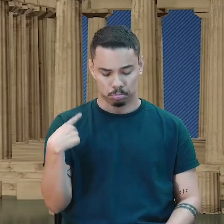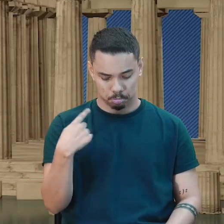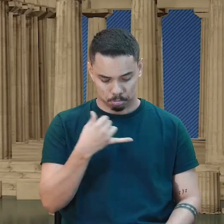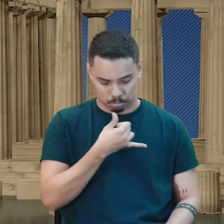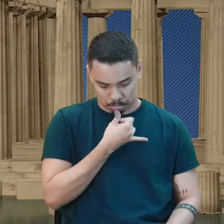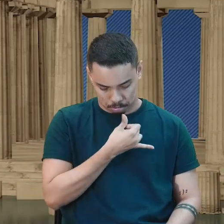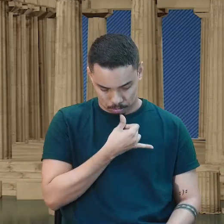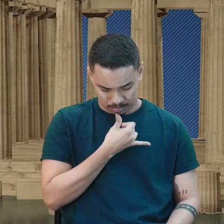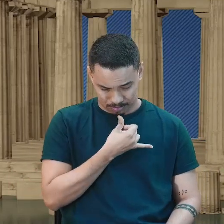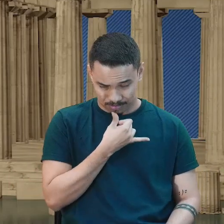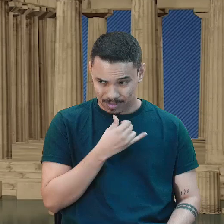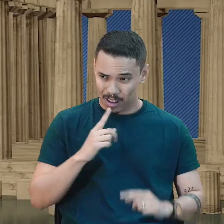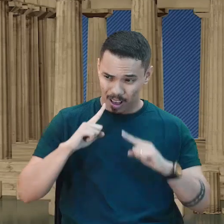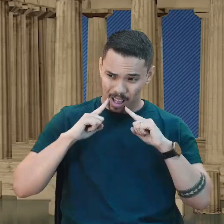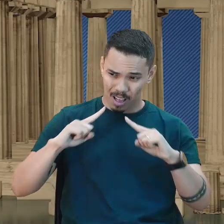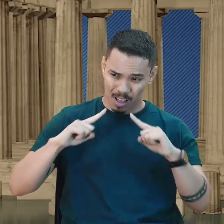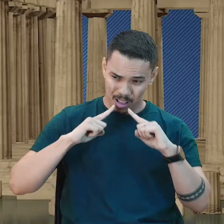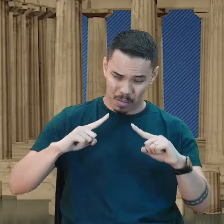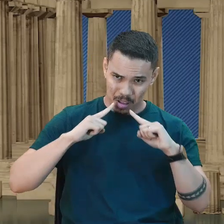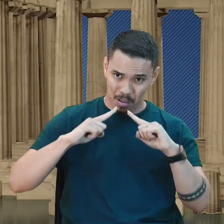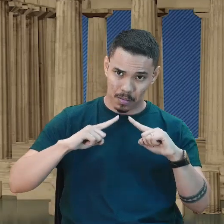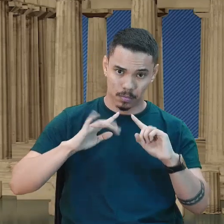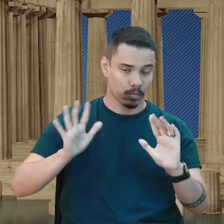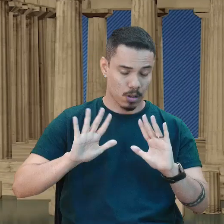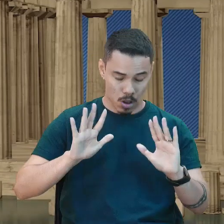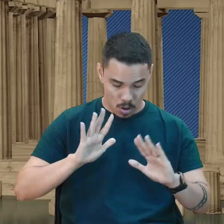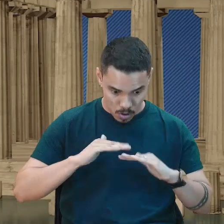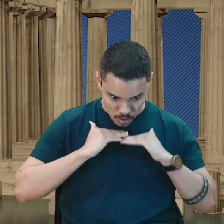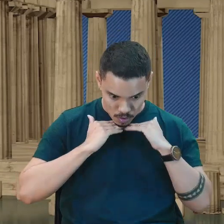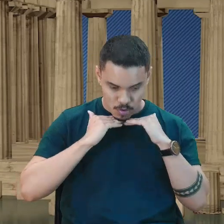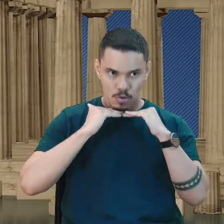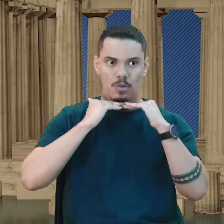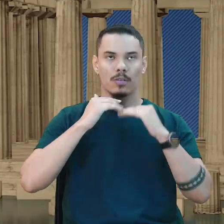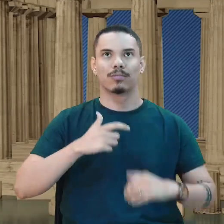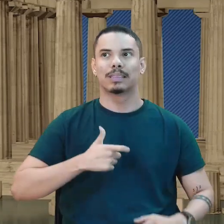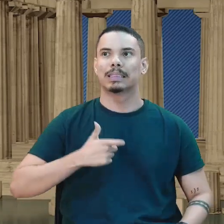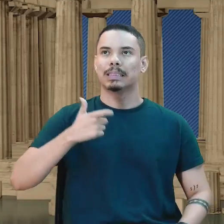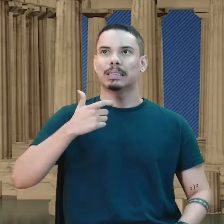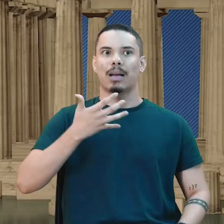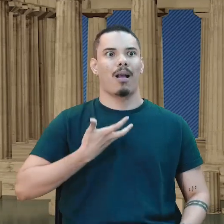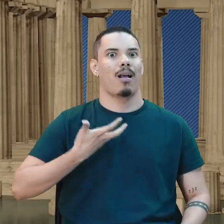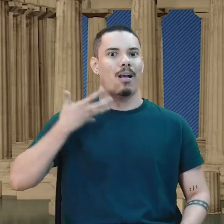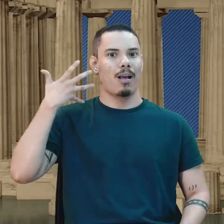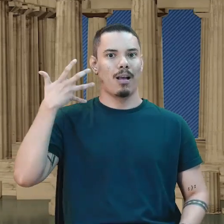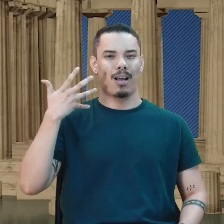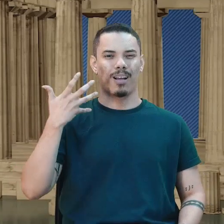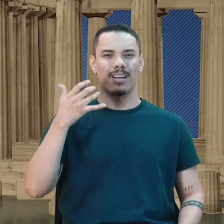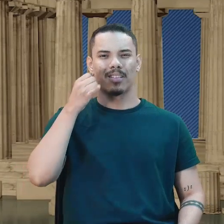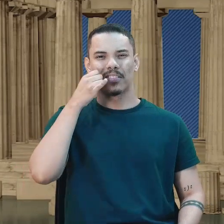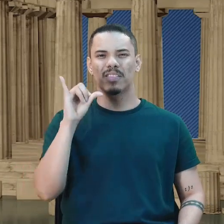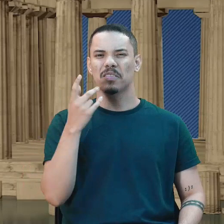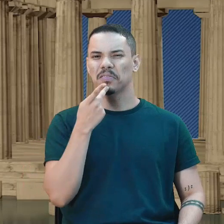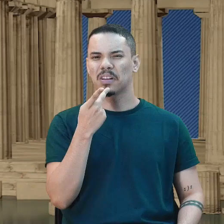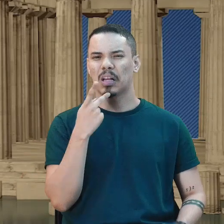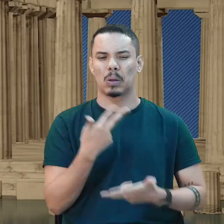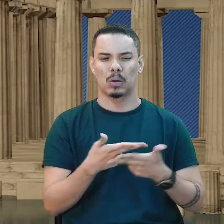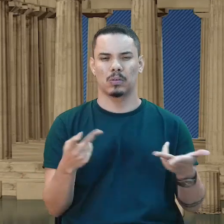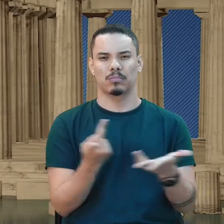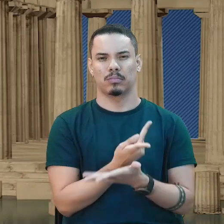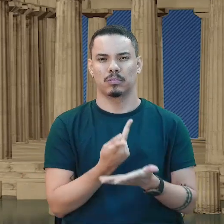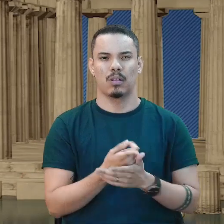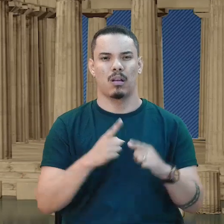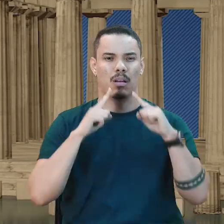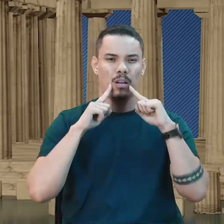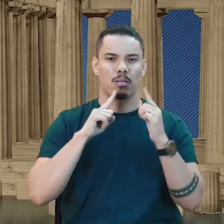tudo que acontece na nossa vida. Ah, na minha vida as coisas só dão errado, é isso, isso, isso. Não adianta ficar só se lamentando.